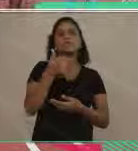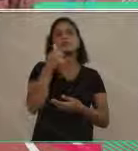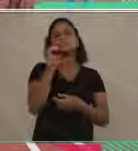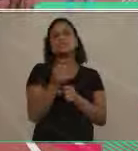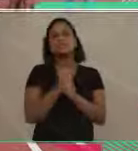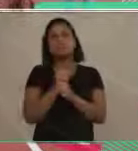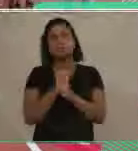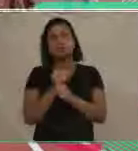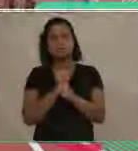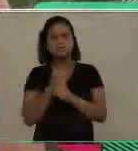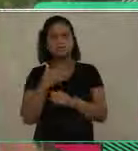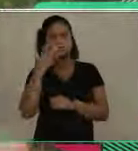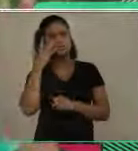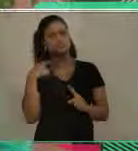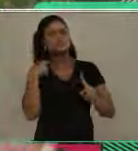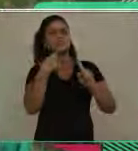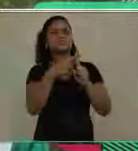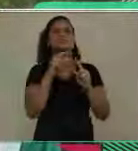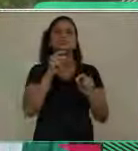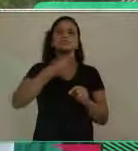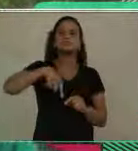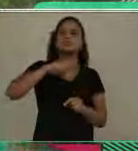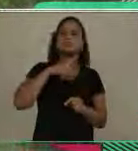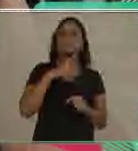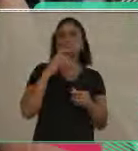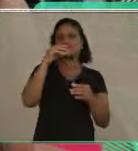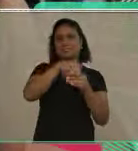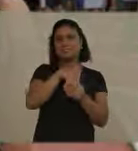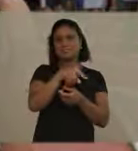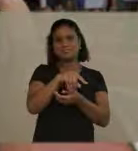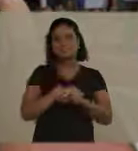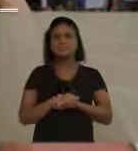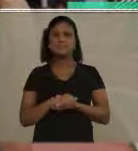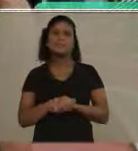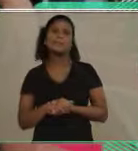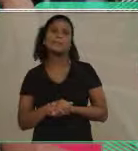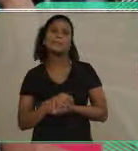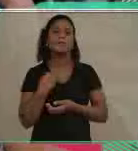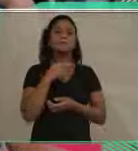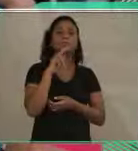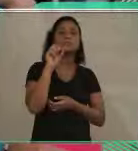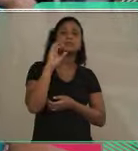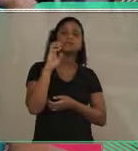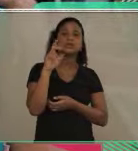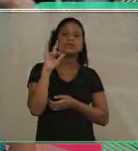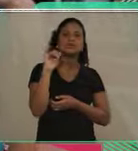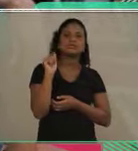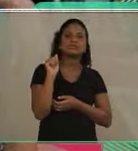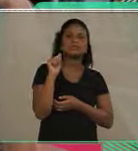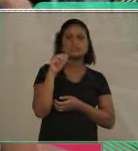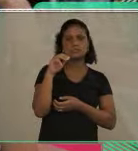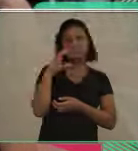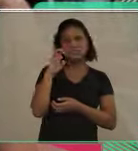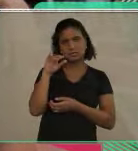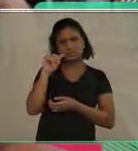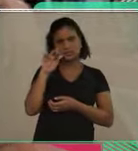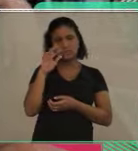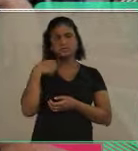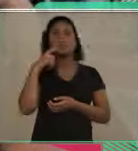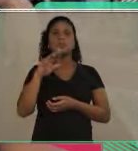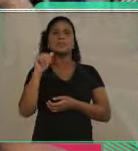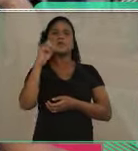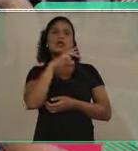pode... Espero que a gente possa fazer várias edições desse evento, né? Oi, sou Célia. Célia Maria, sou mãe do Ronald, sou da comunidade da